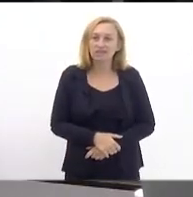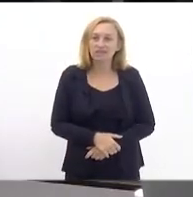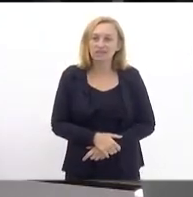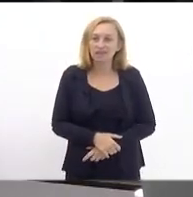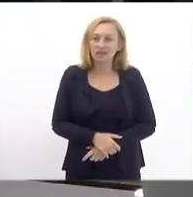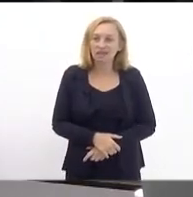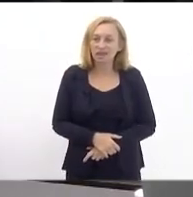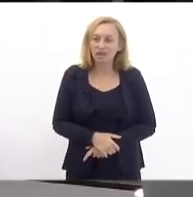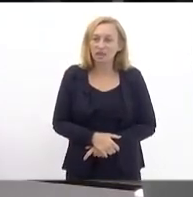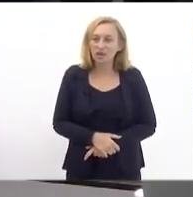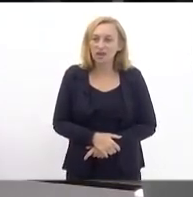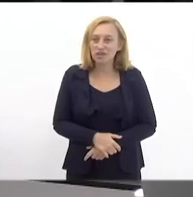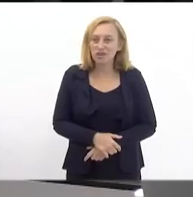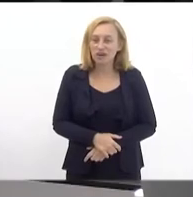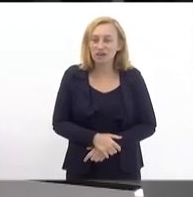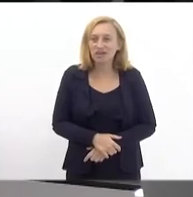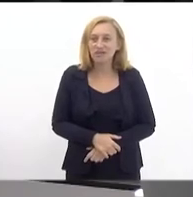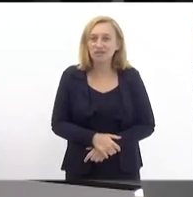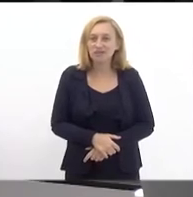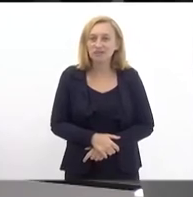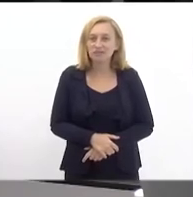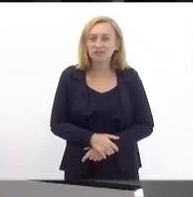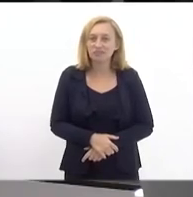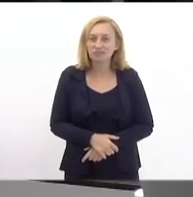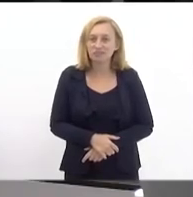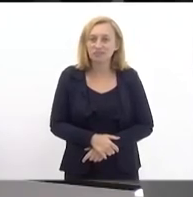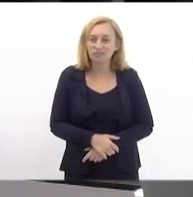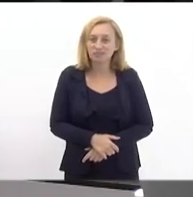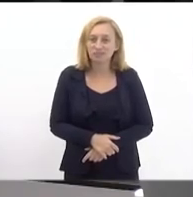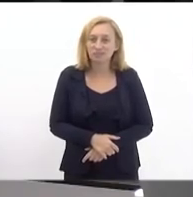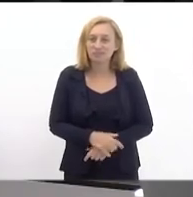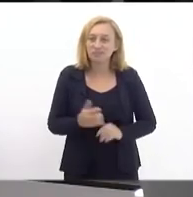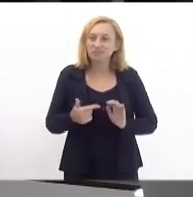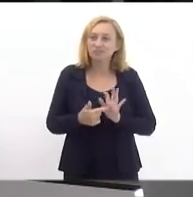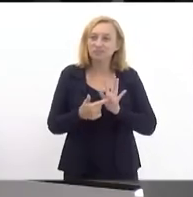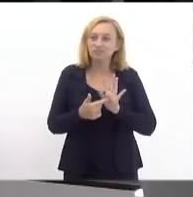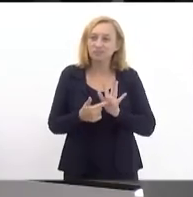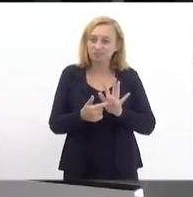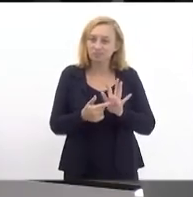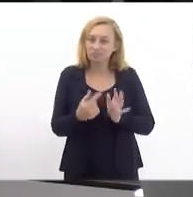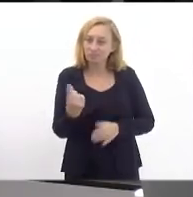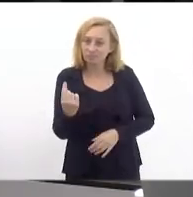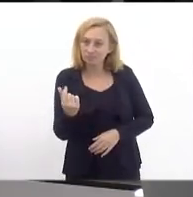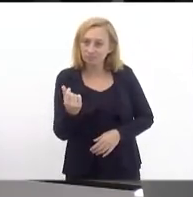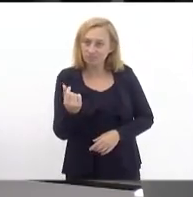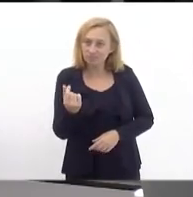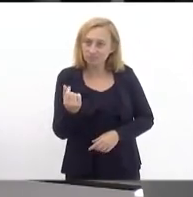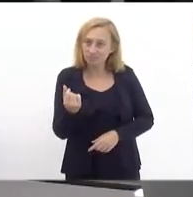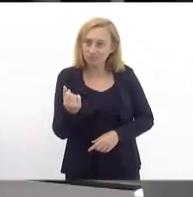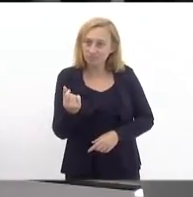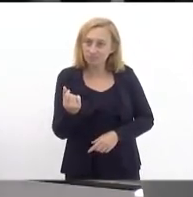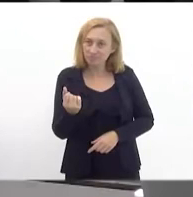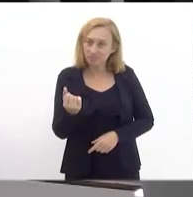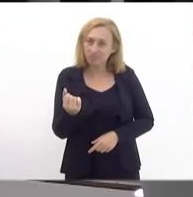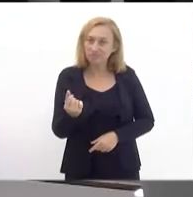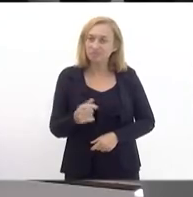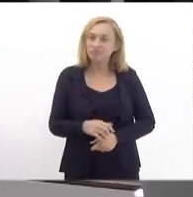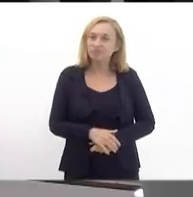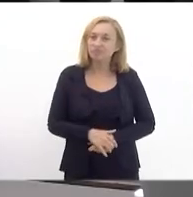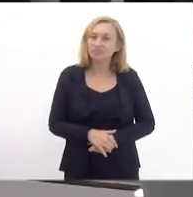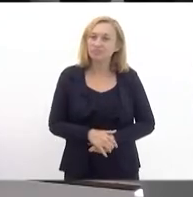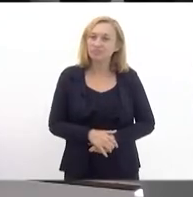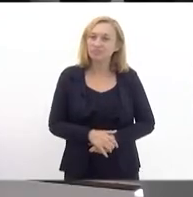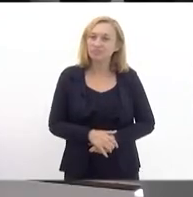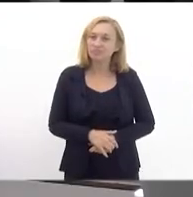tarifa base anterior. Você coloca um valor em cima daquela tarifa que